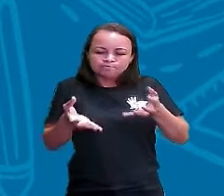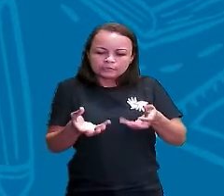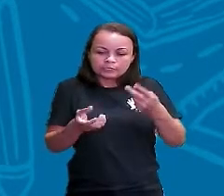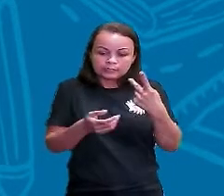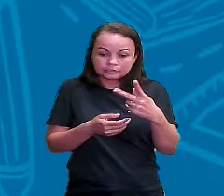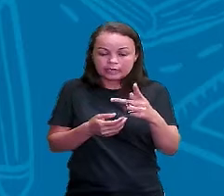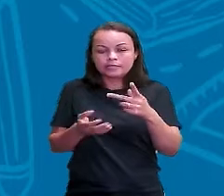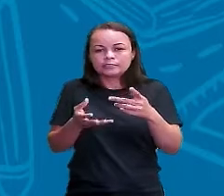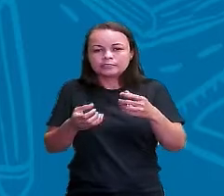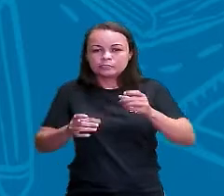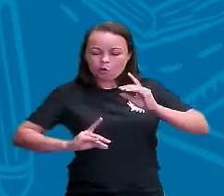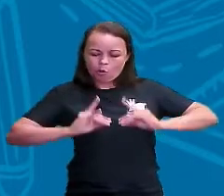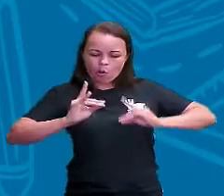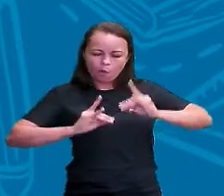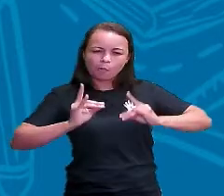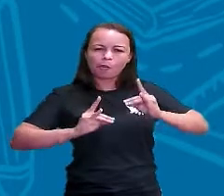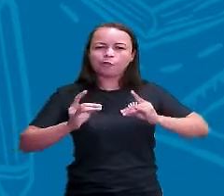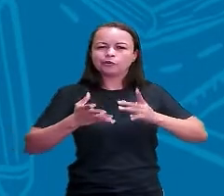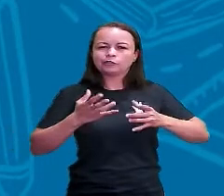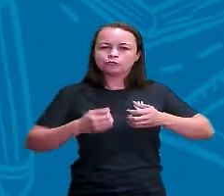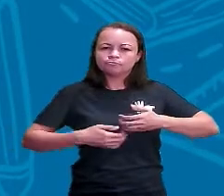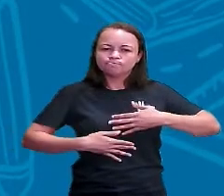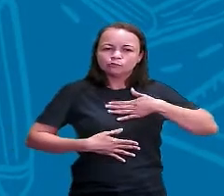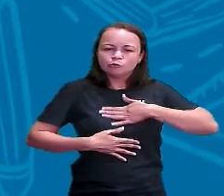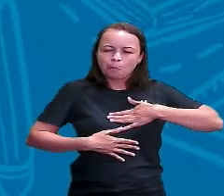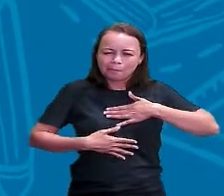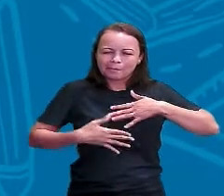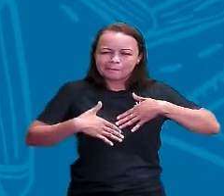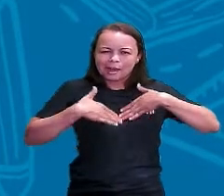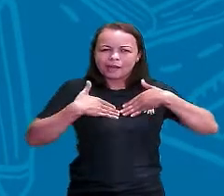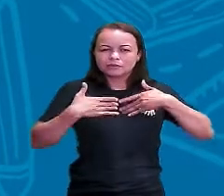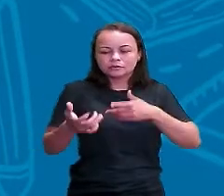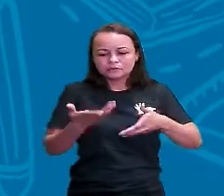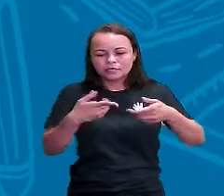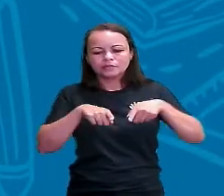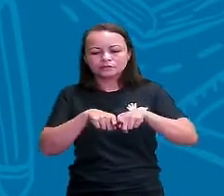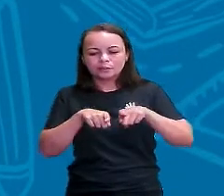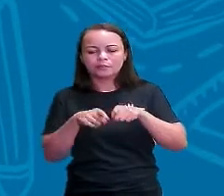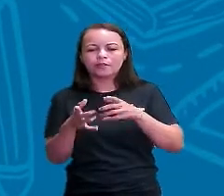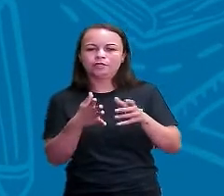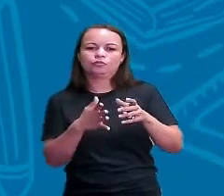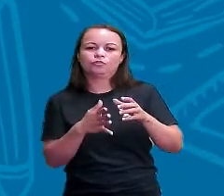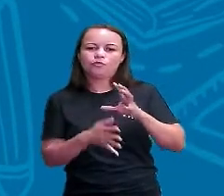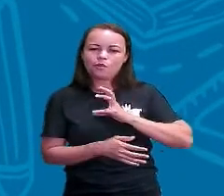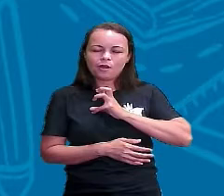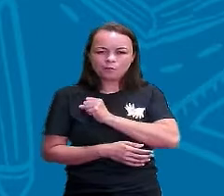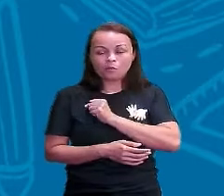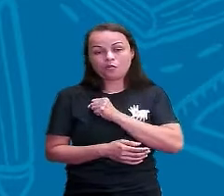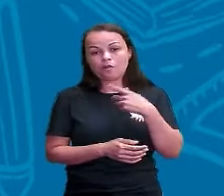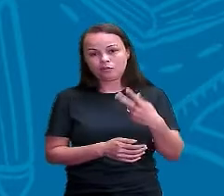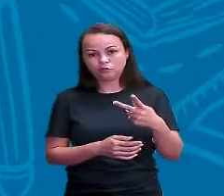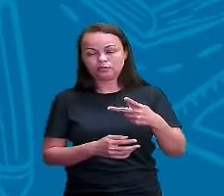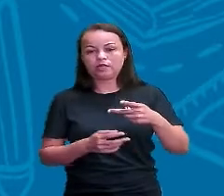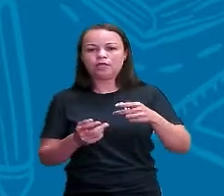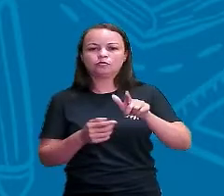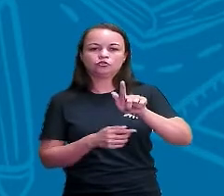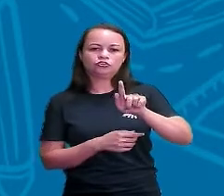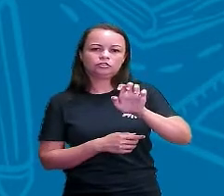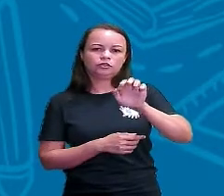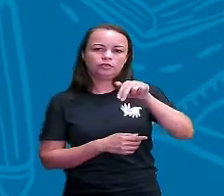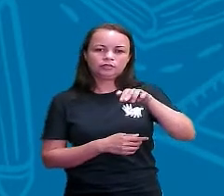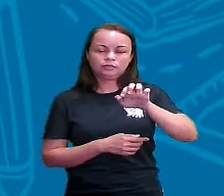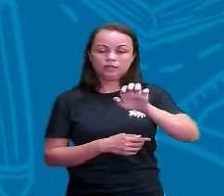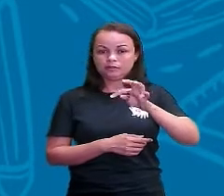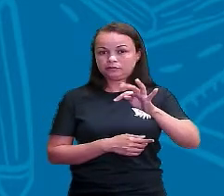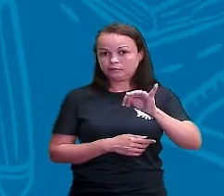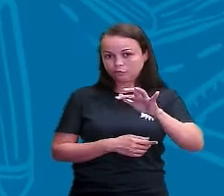chamados hormônios do prazer, do amor. Mas lembrando, gente, isso é um termo genérico. Então, vamos agora dar